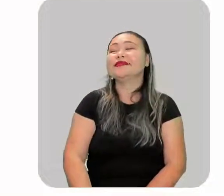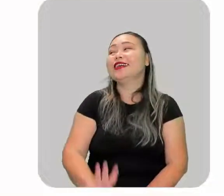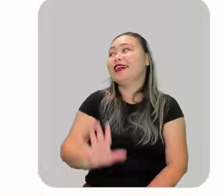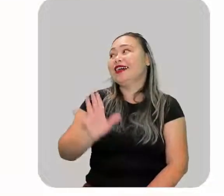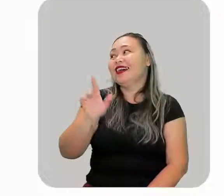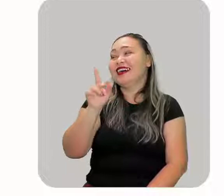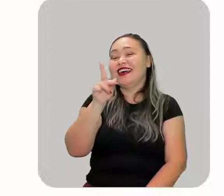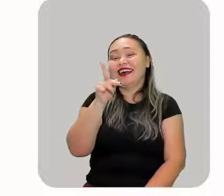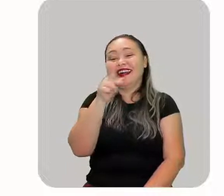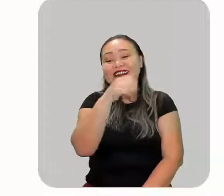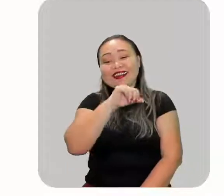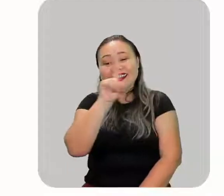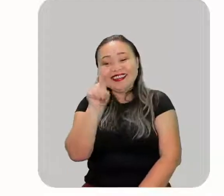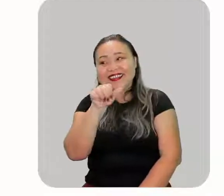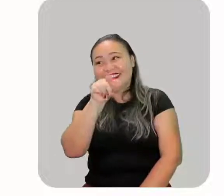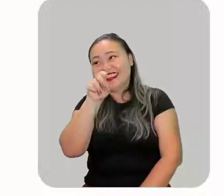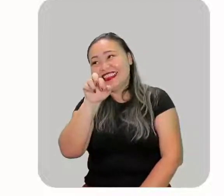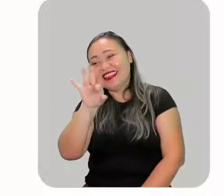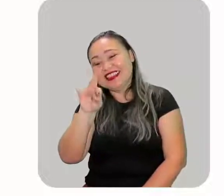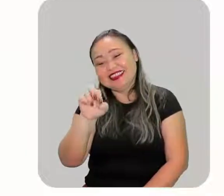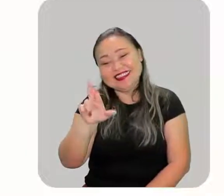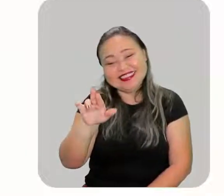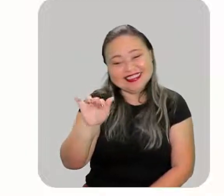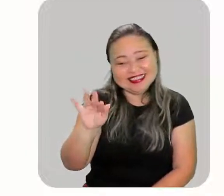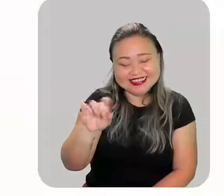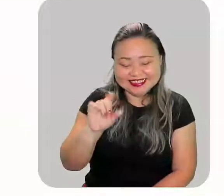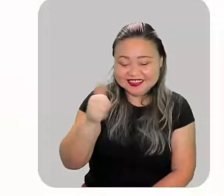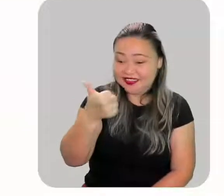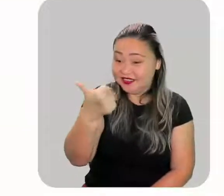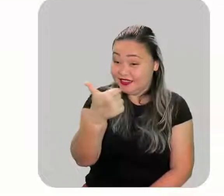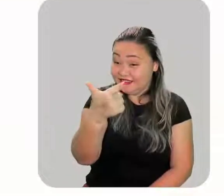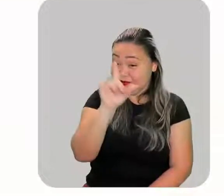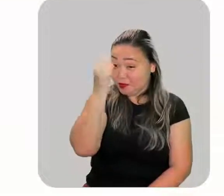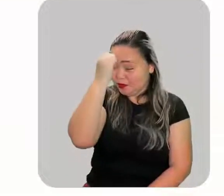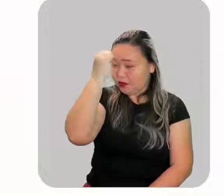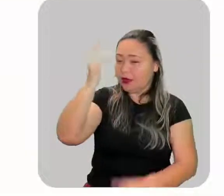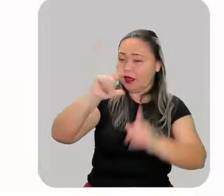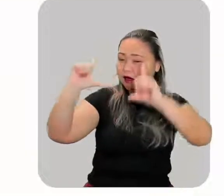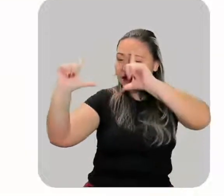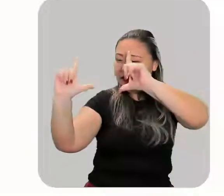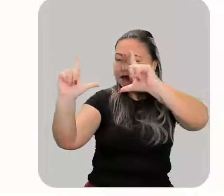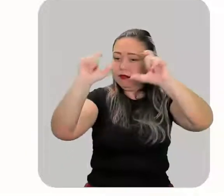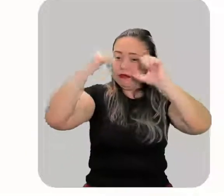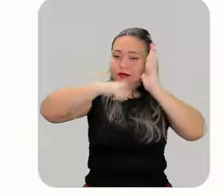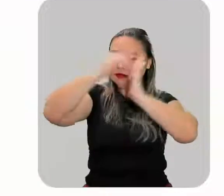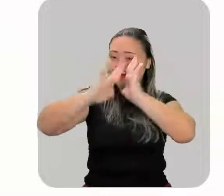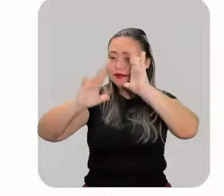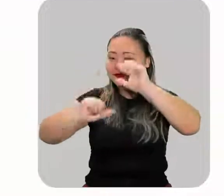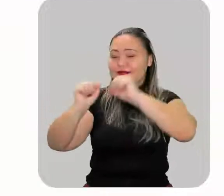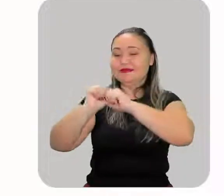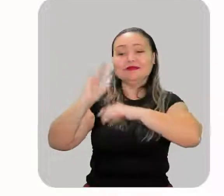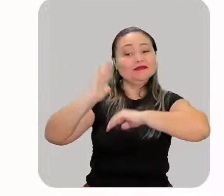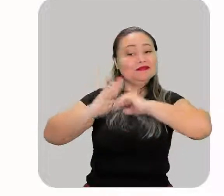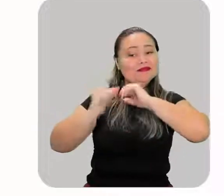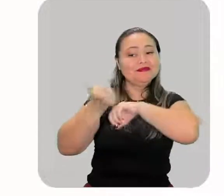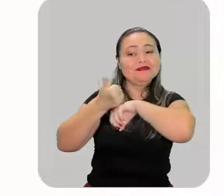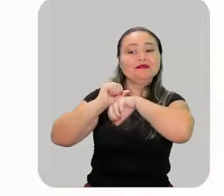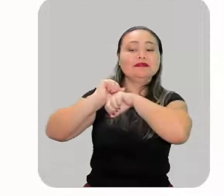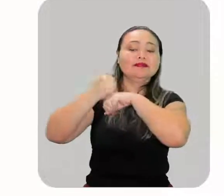apóstrofos eram os 12 homenzinhos. E que o Michelangelo bateu a foto? Eu lembro.